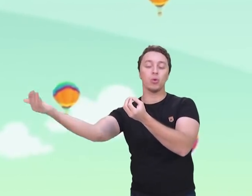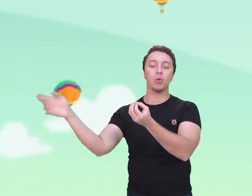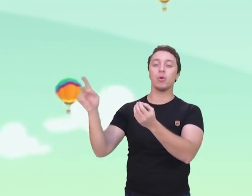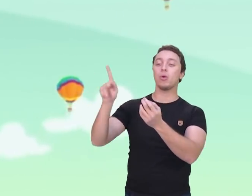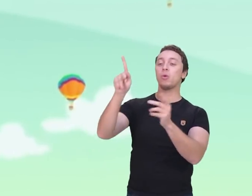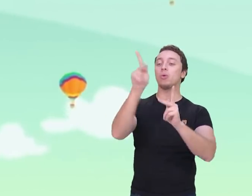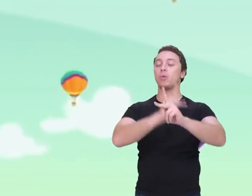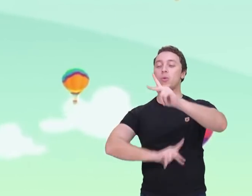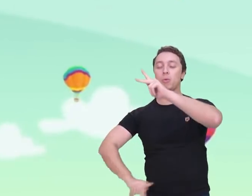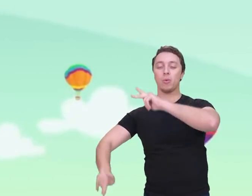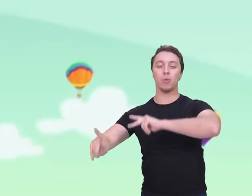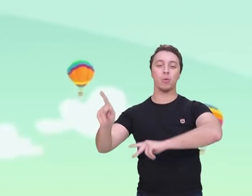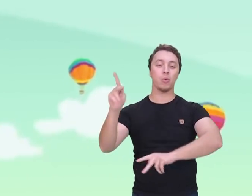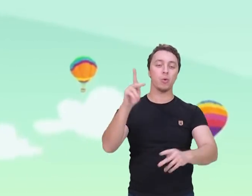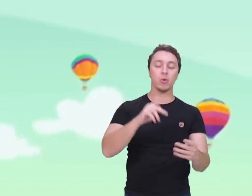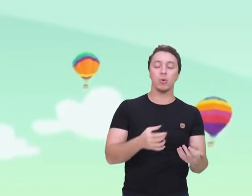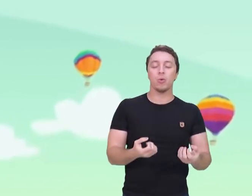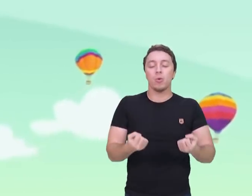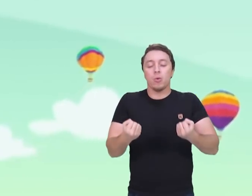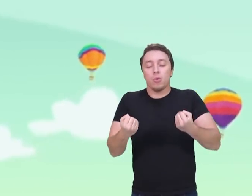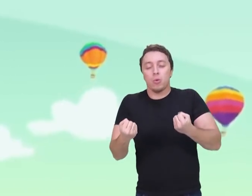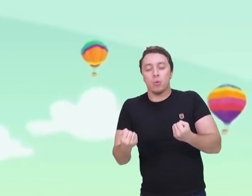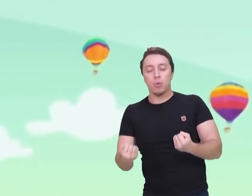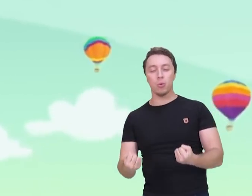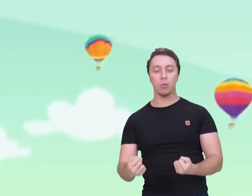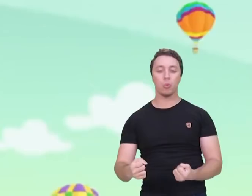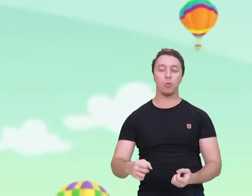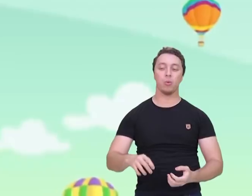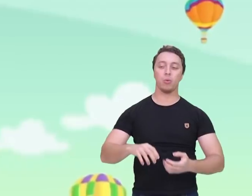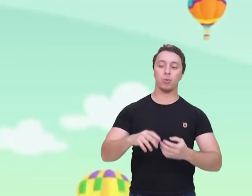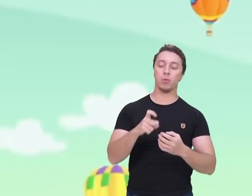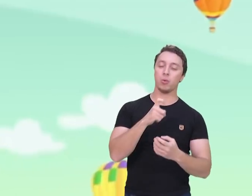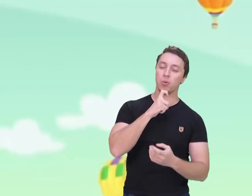ar é frio e pesado.